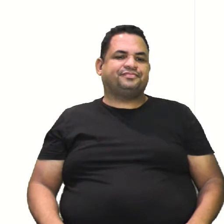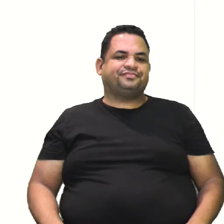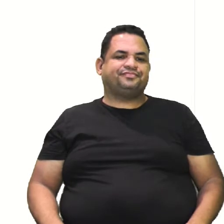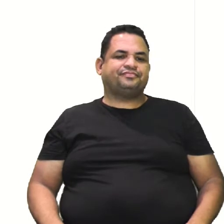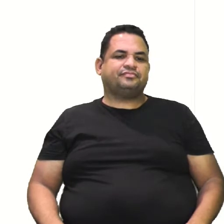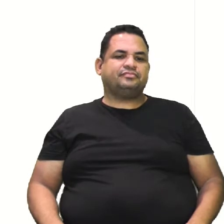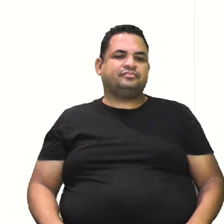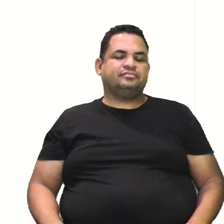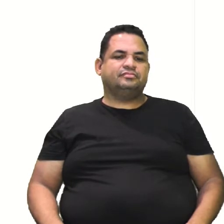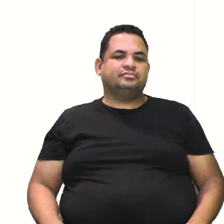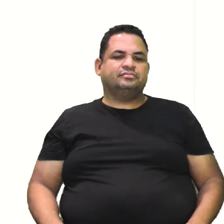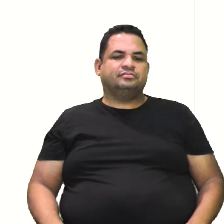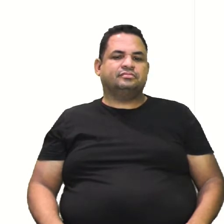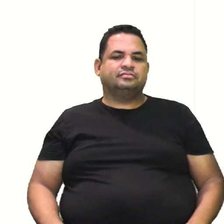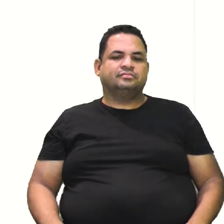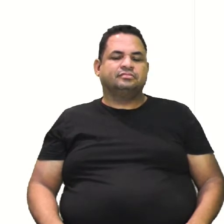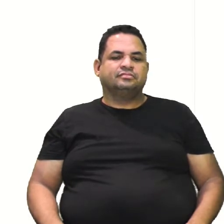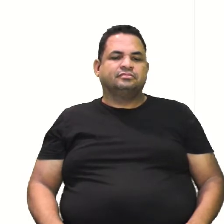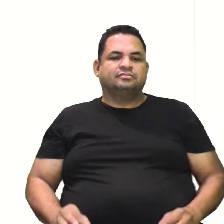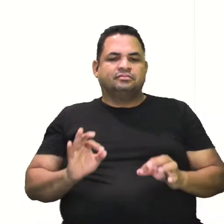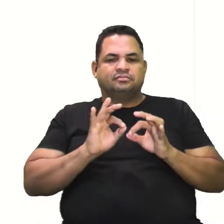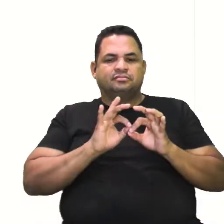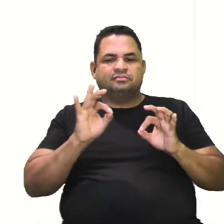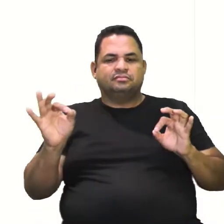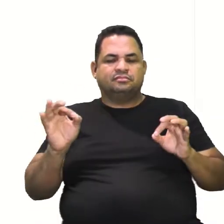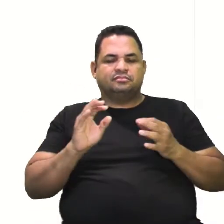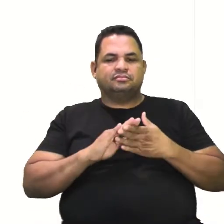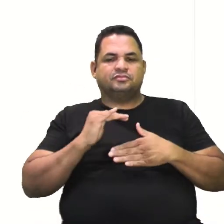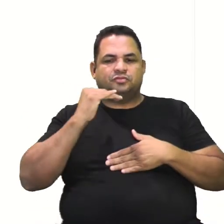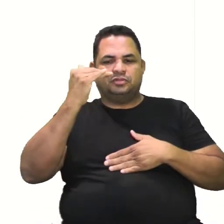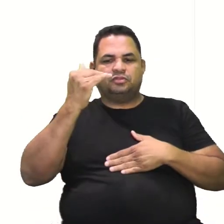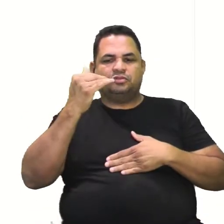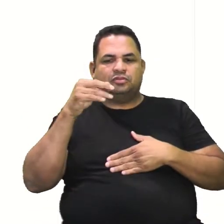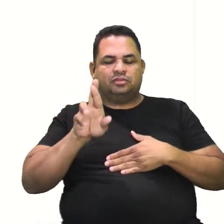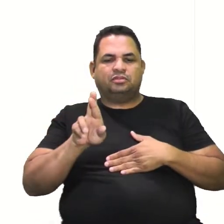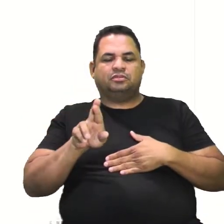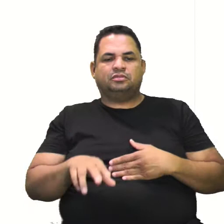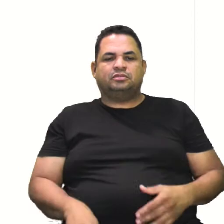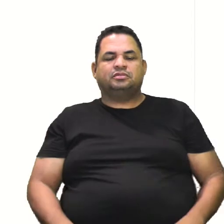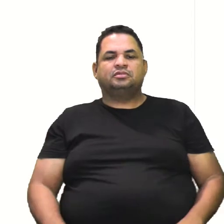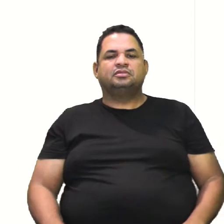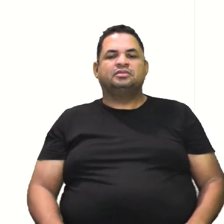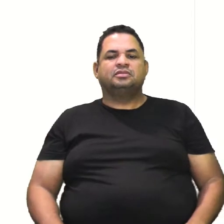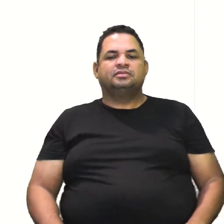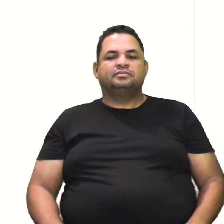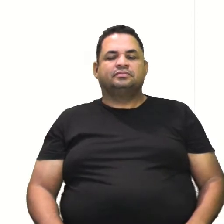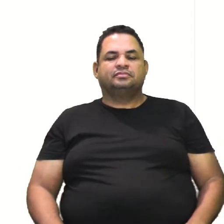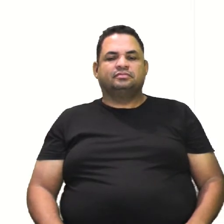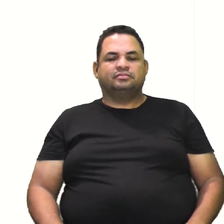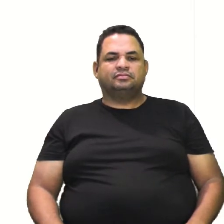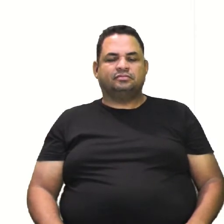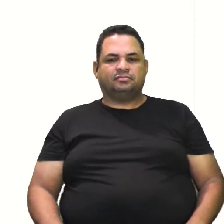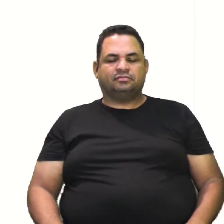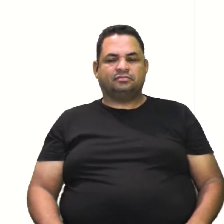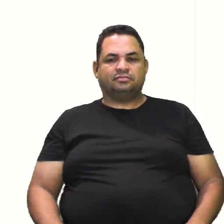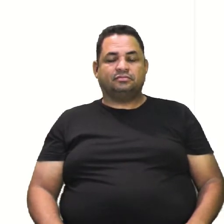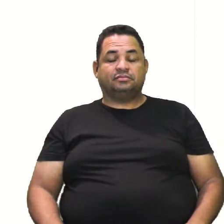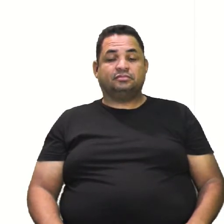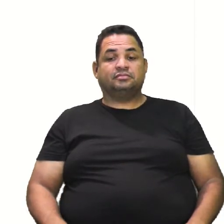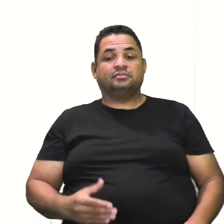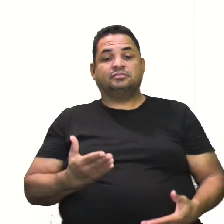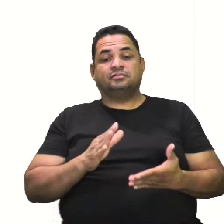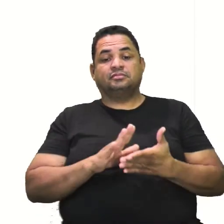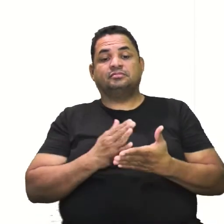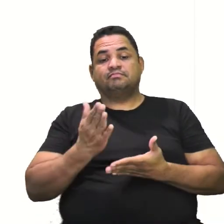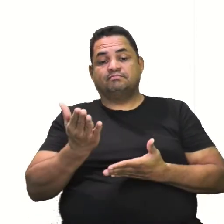raio. O raio está aqui, né? Então, essa distância é maior que o raio. Então, reta externa, distância maior que R. Então quer dizer que se